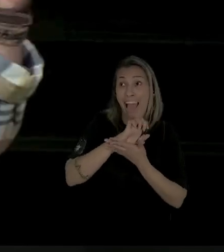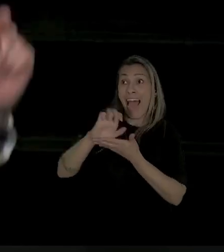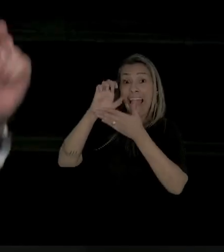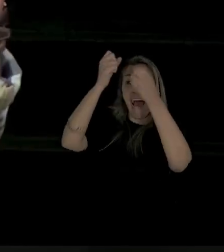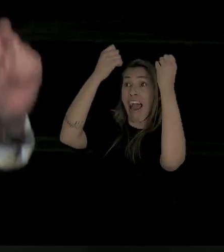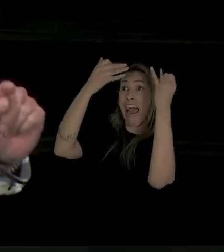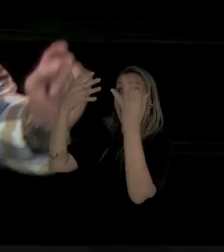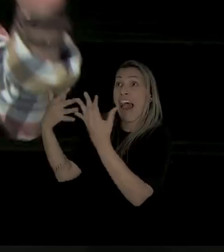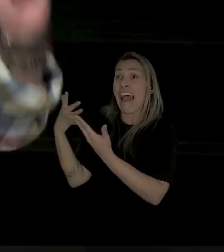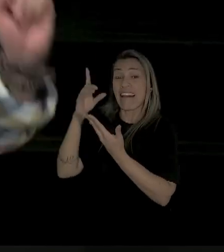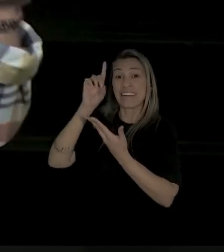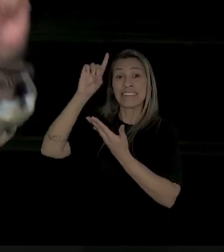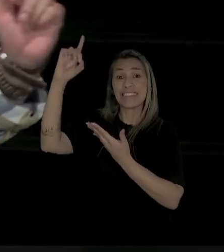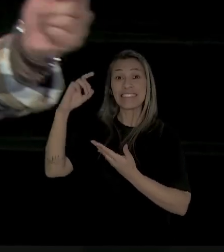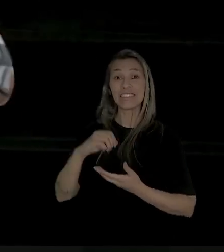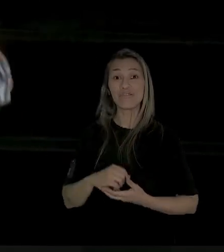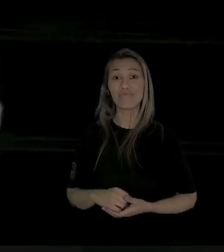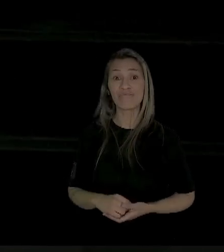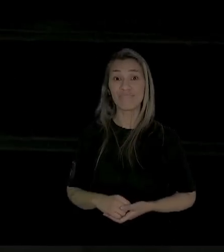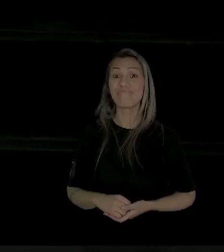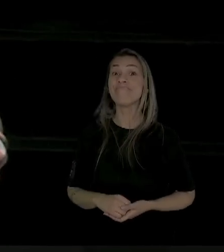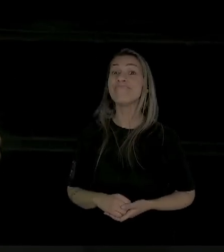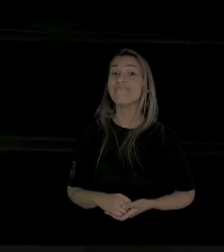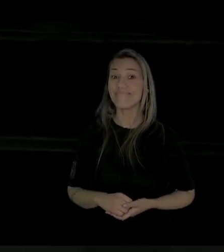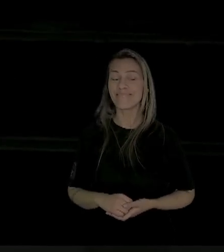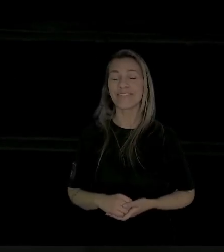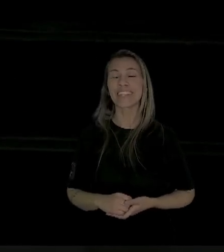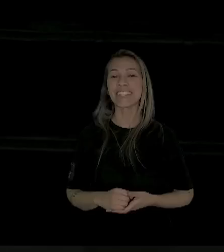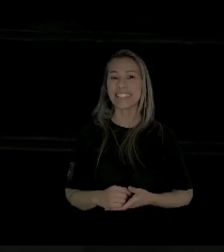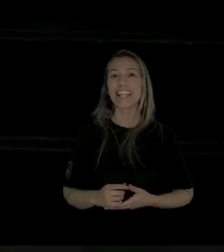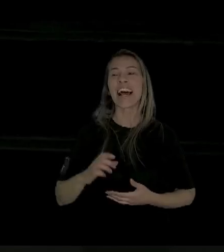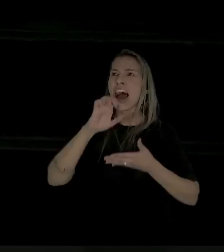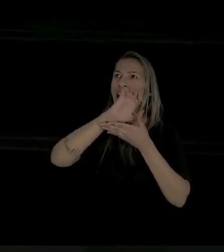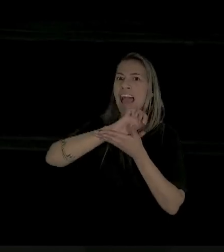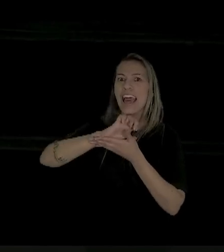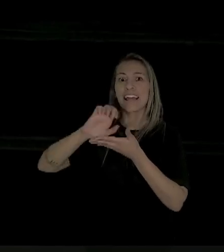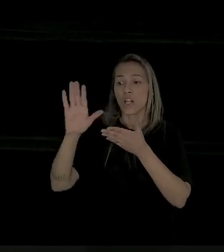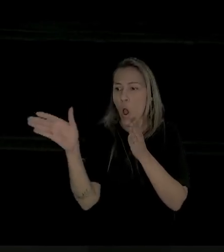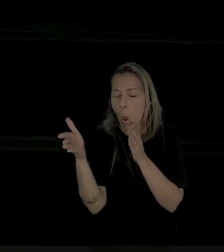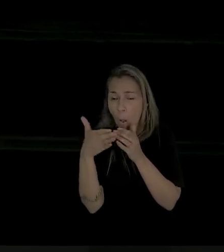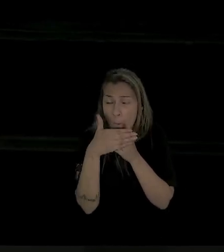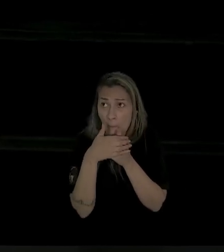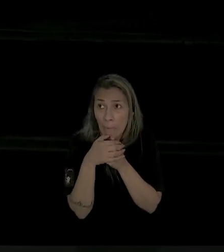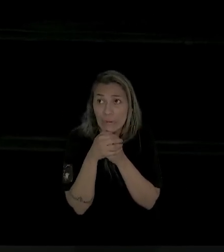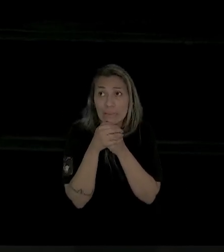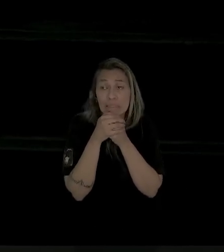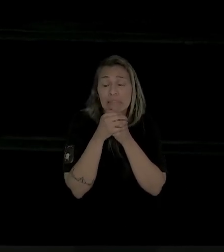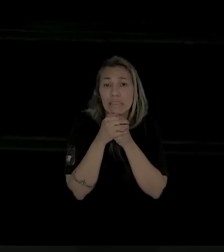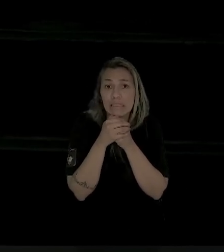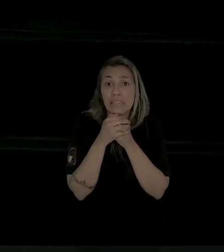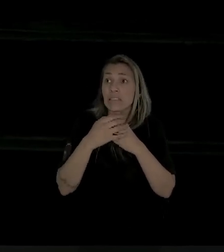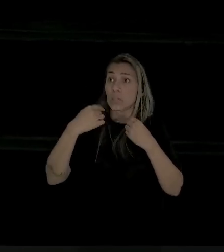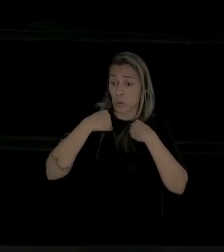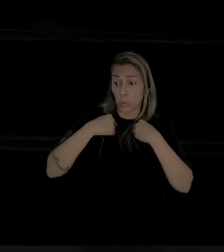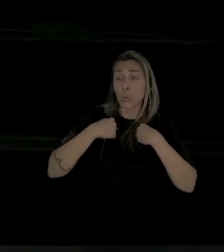Porque tem horas que a gente acha que a obra de Deus tem a ver com a gente. Elias, ele vai para uma caverna e ele diz: eu